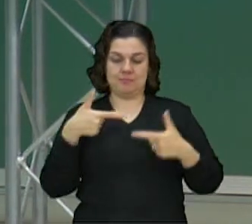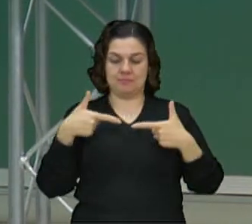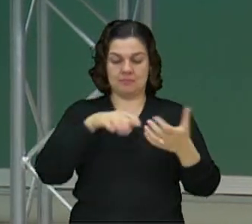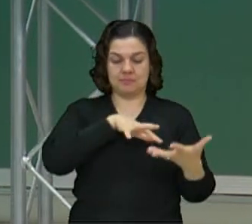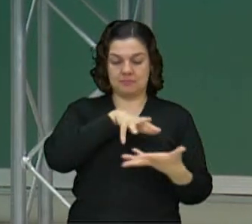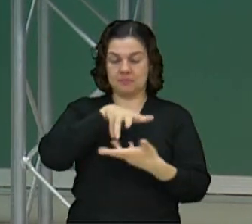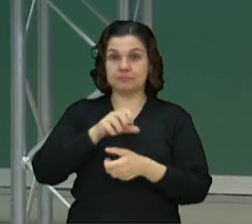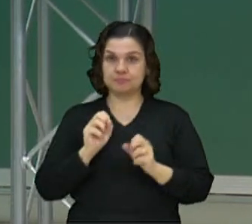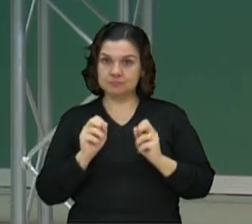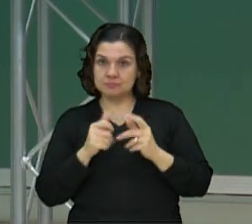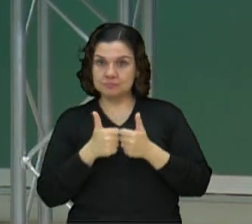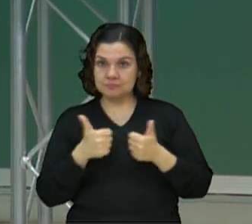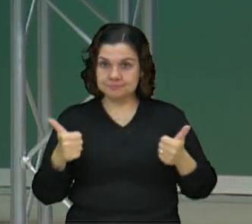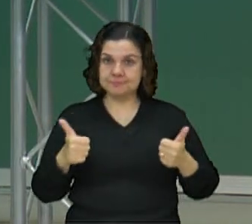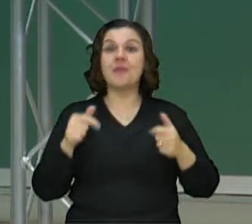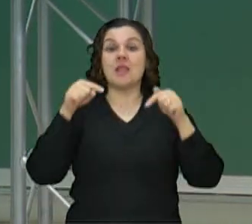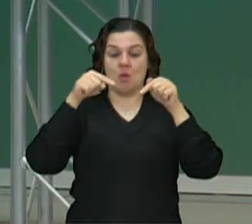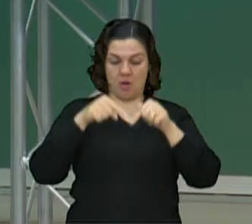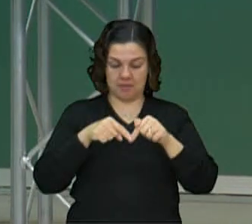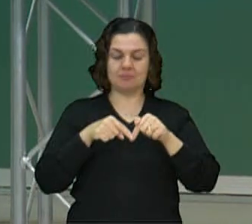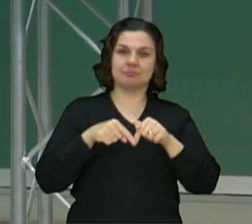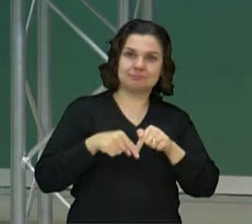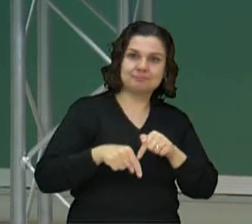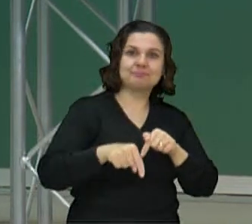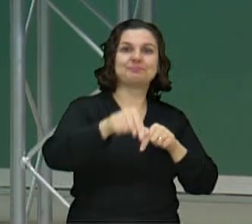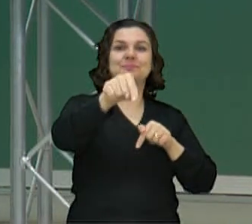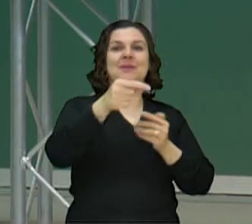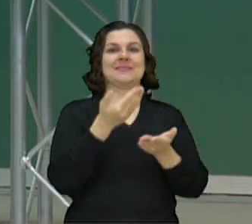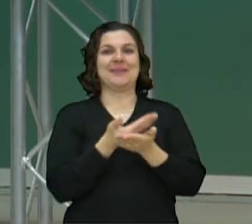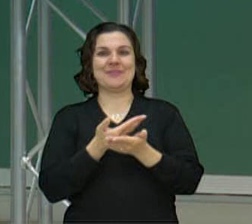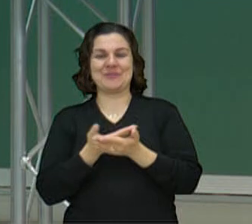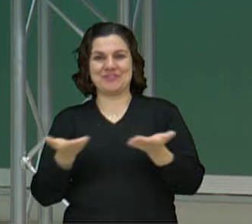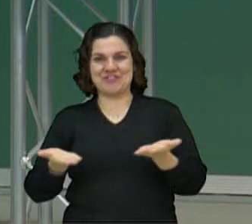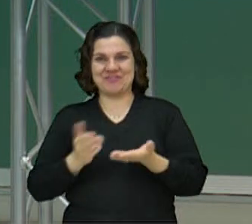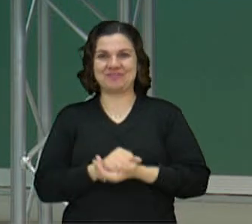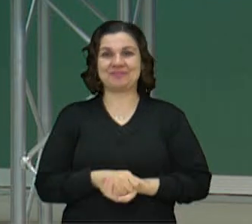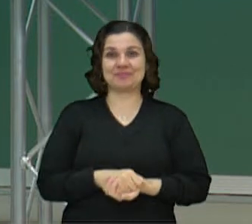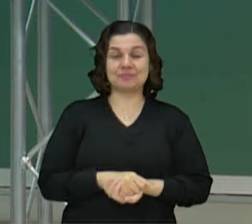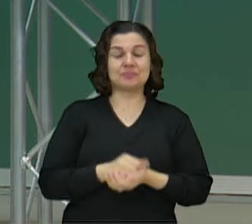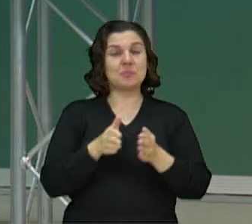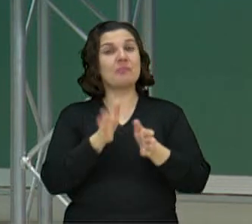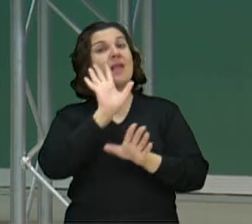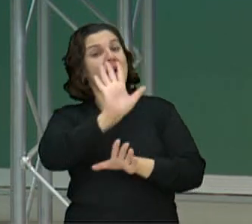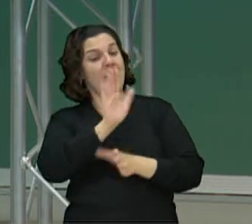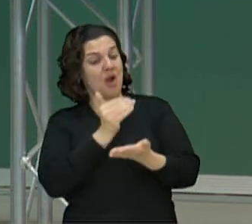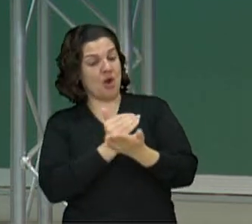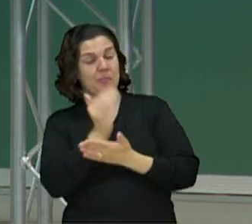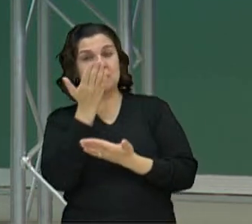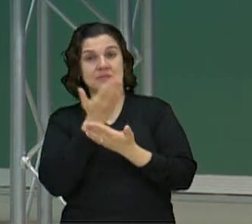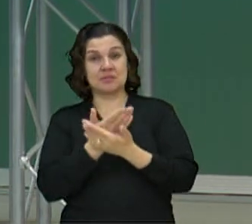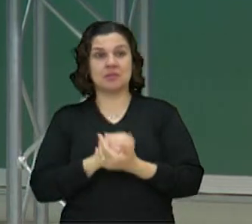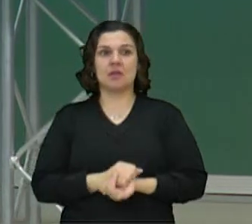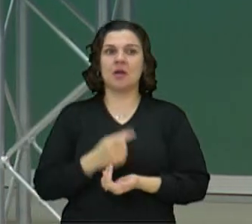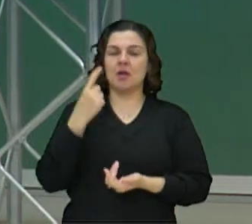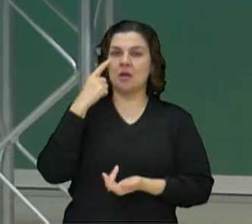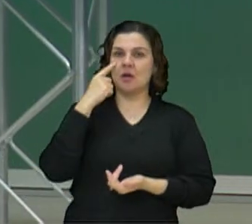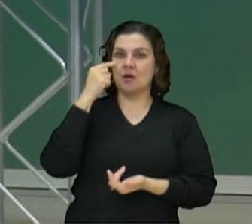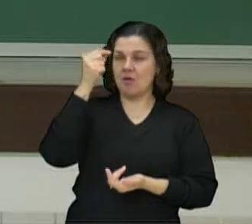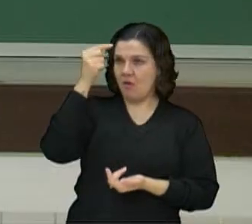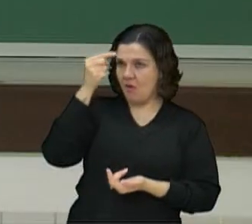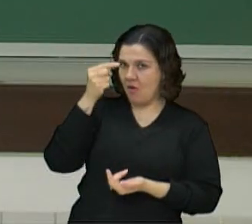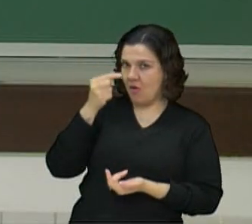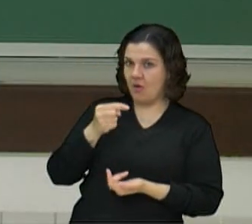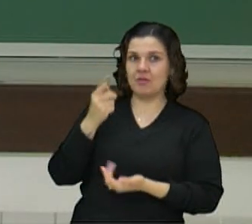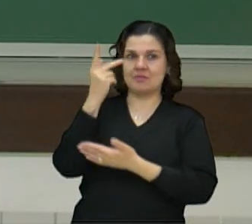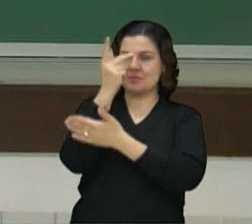Mundial. Ok? É aí que a gente começa a nossa aula de hoje. Por falar em começar a aula, dê uma